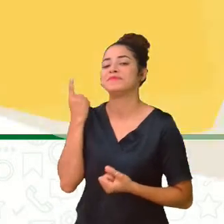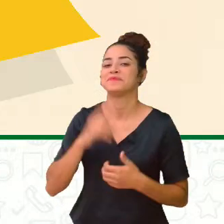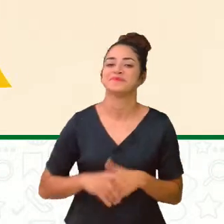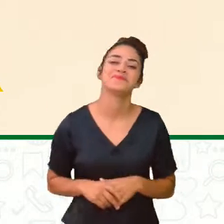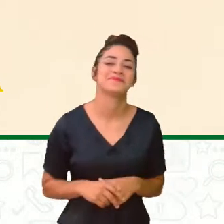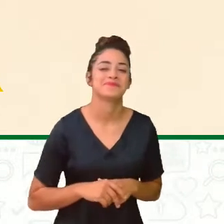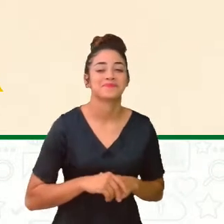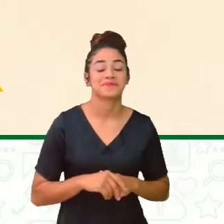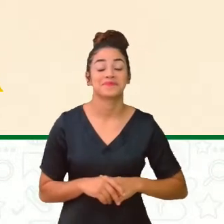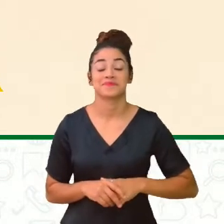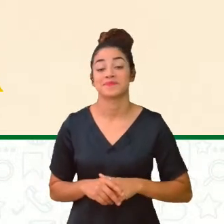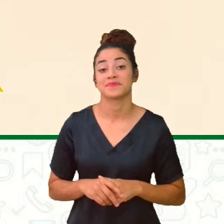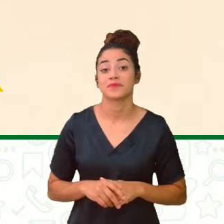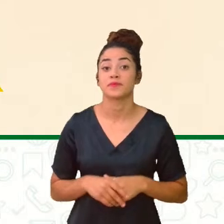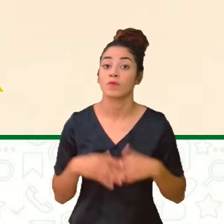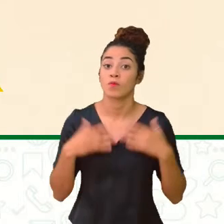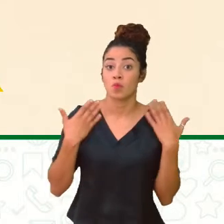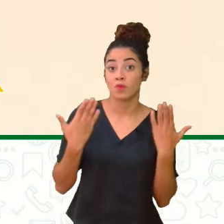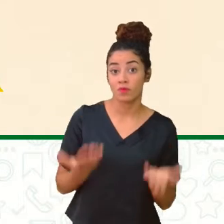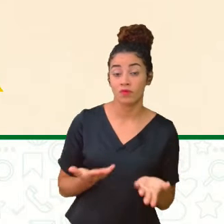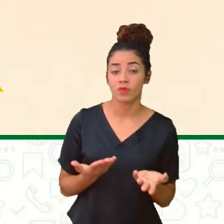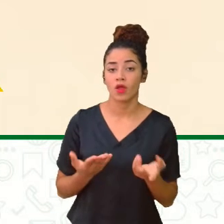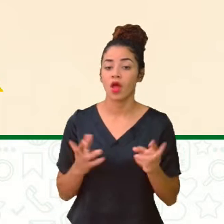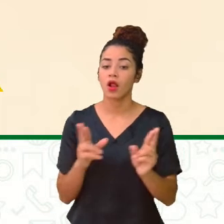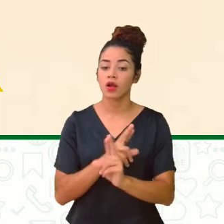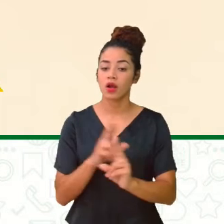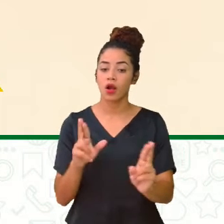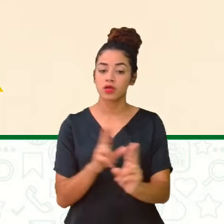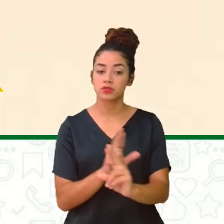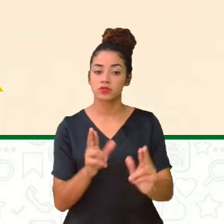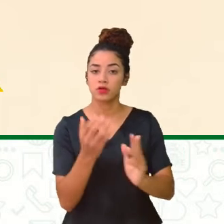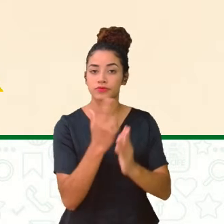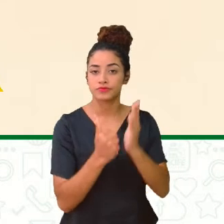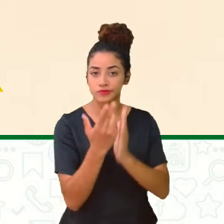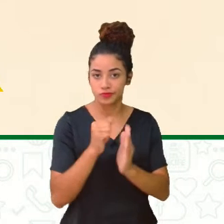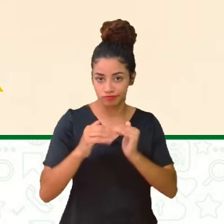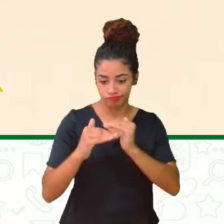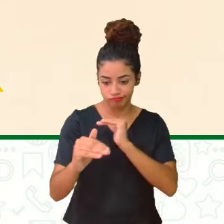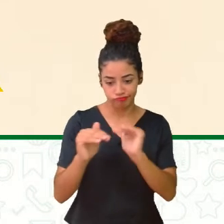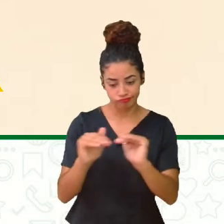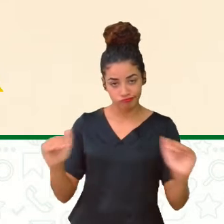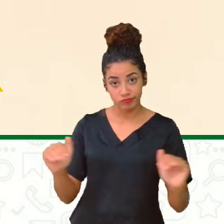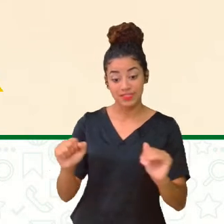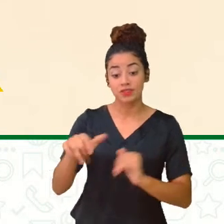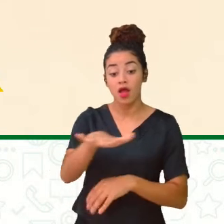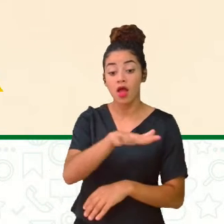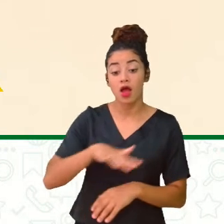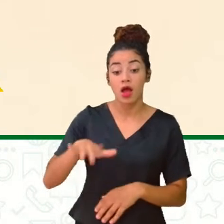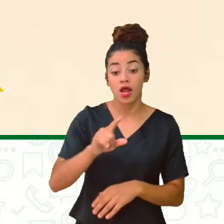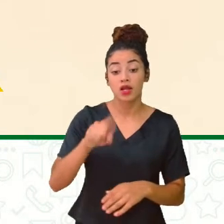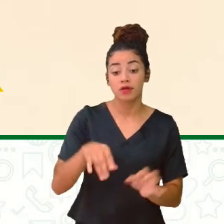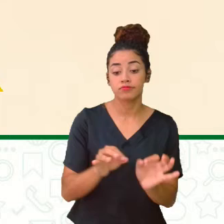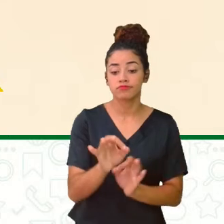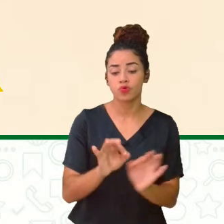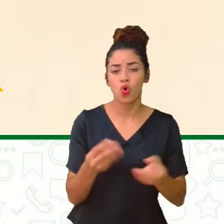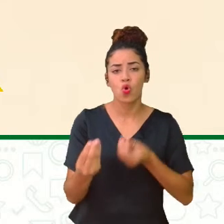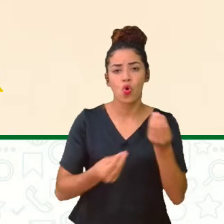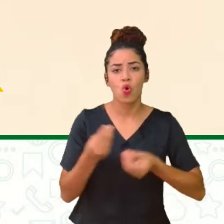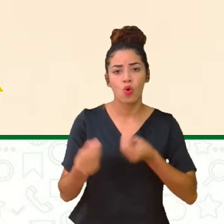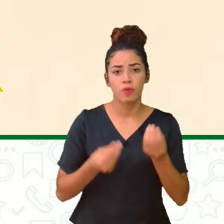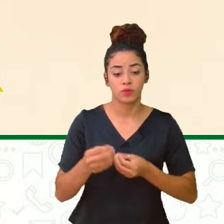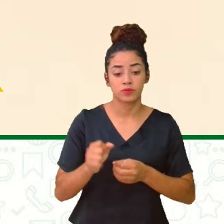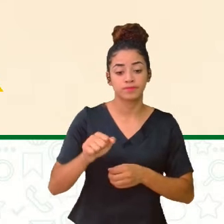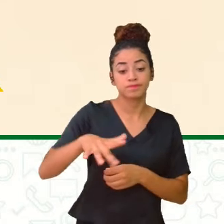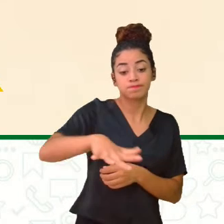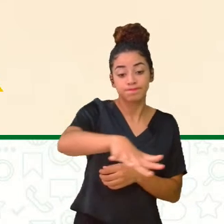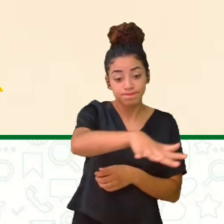só. Então, em relação a uma figura plana, a área é medida da sua